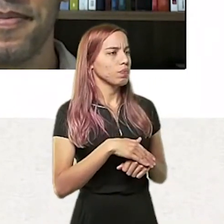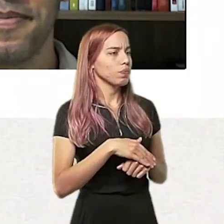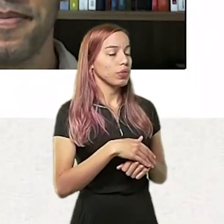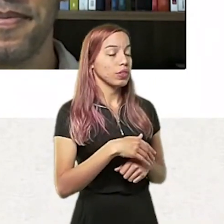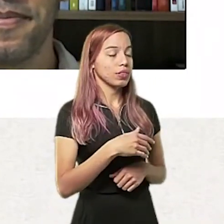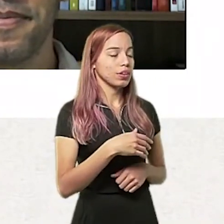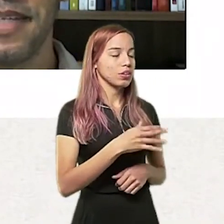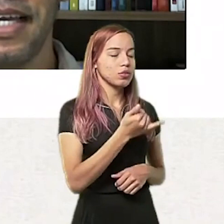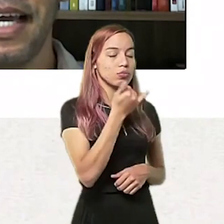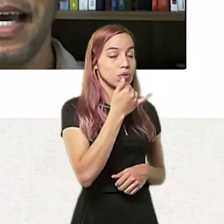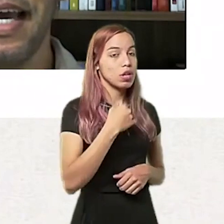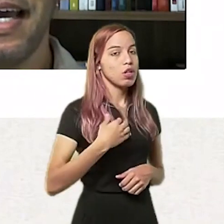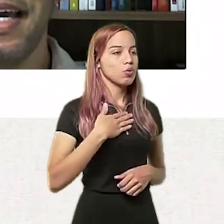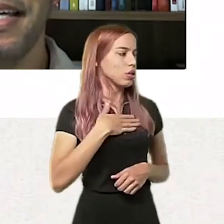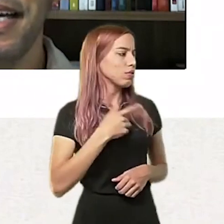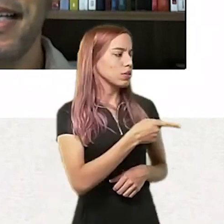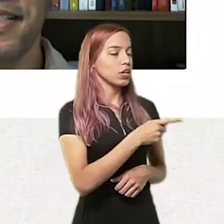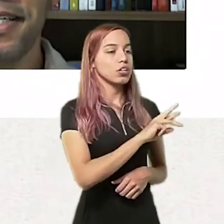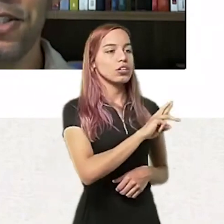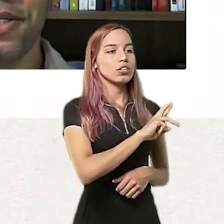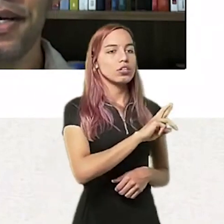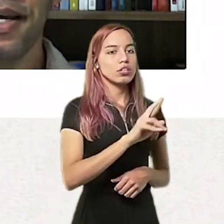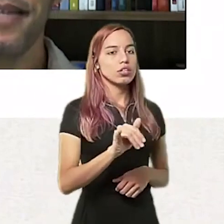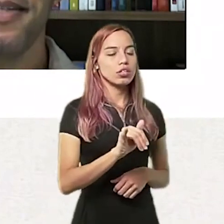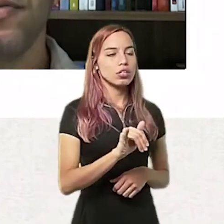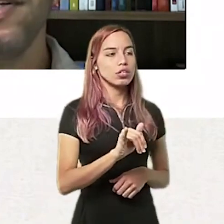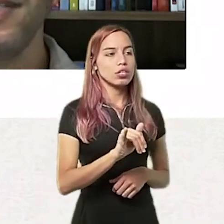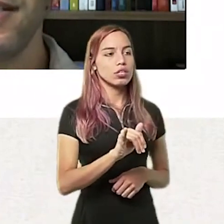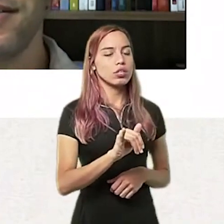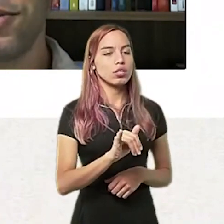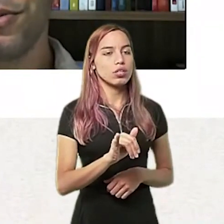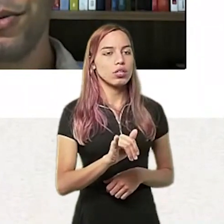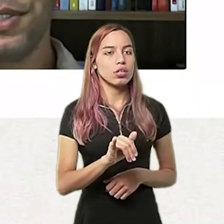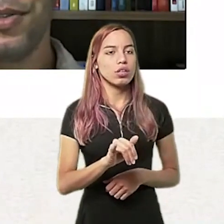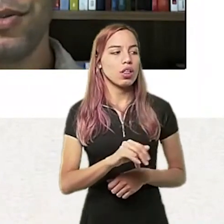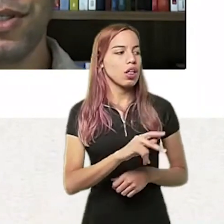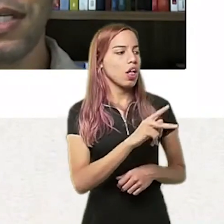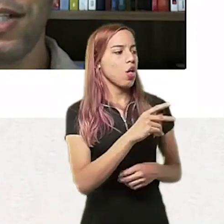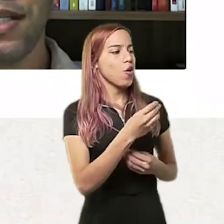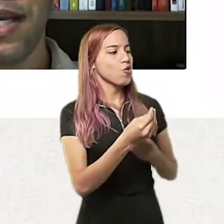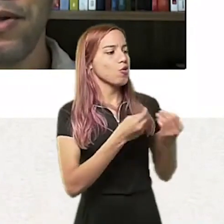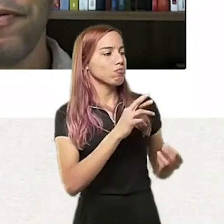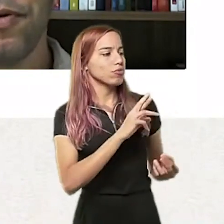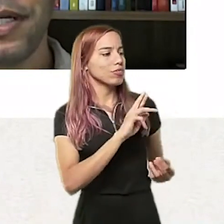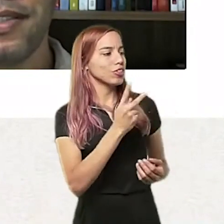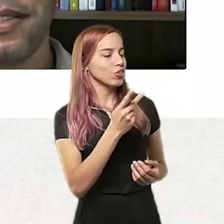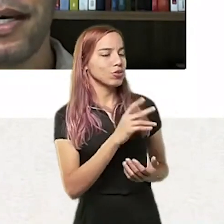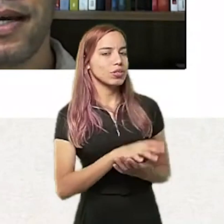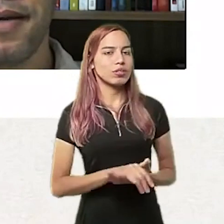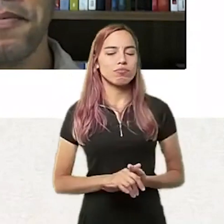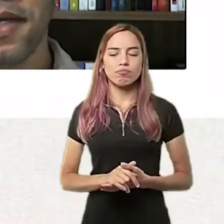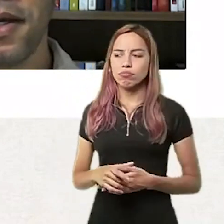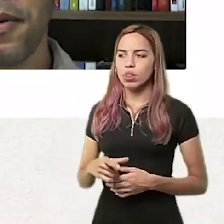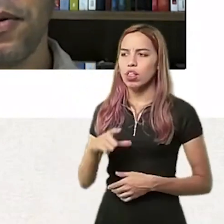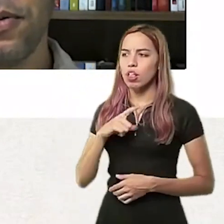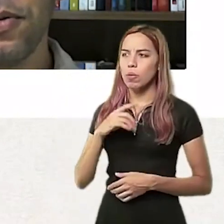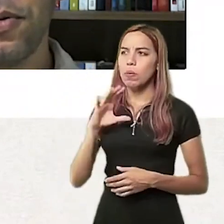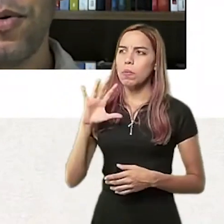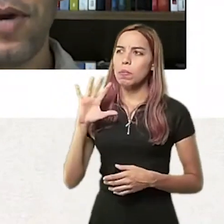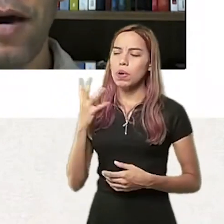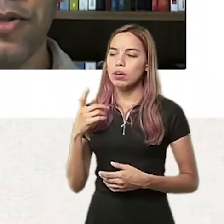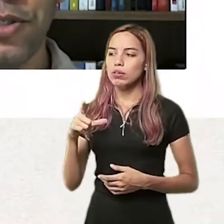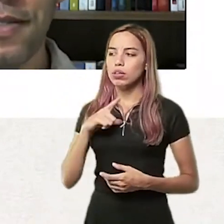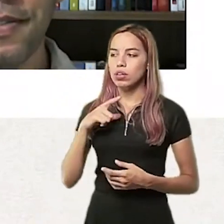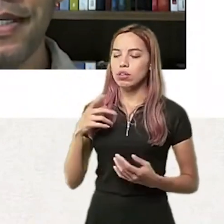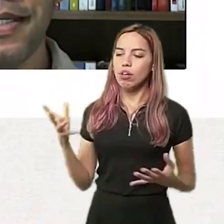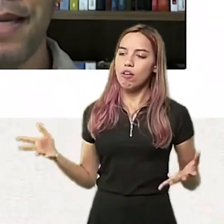sua obra. É interessante, talvez tudo isso, Josane, tenha influência